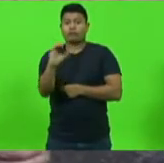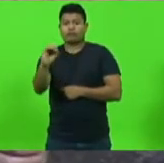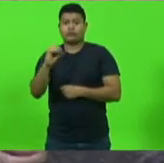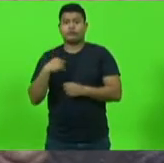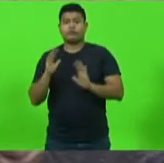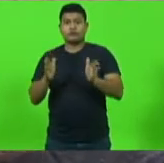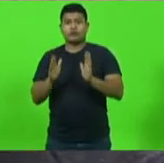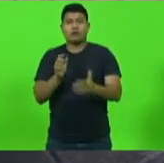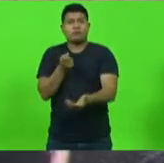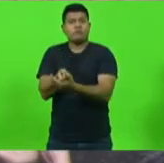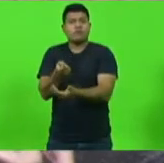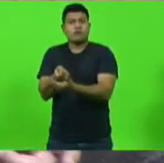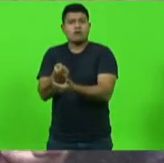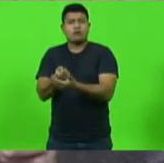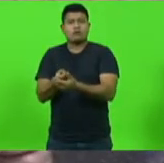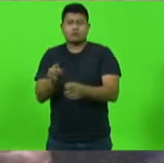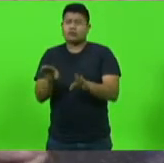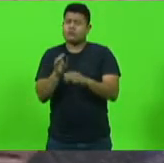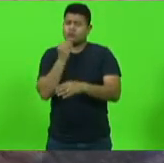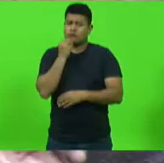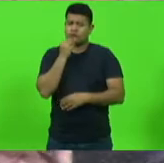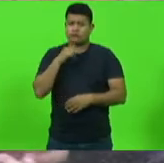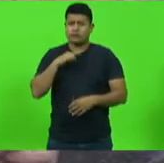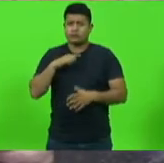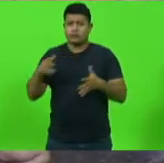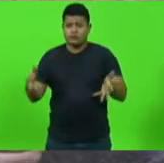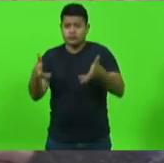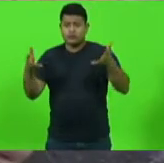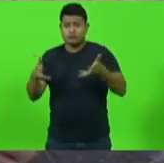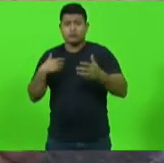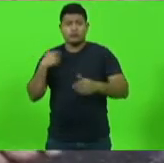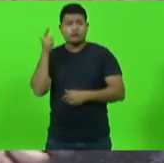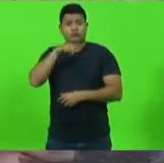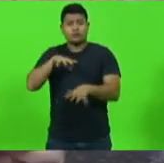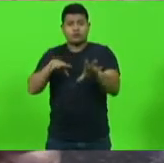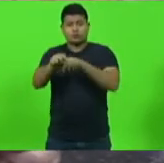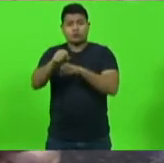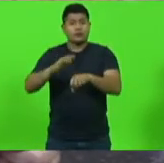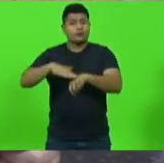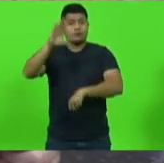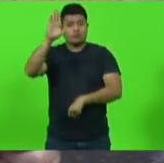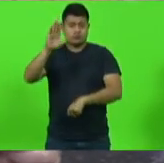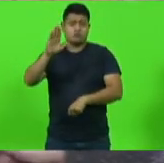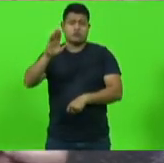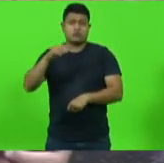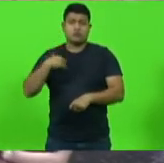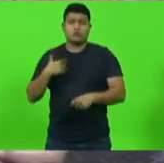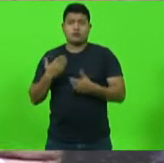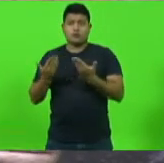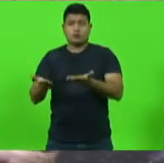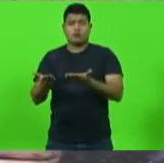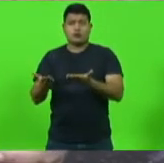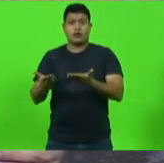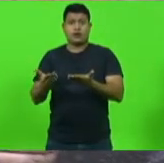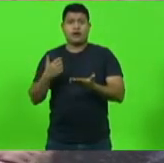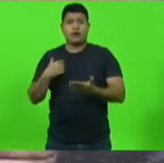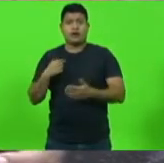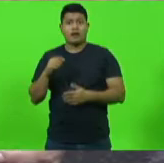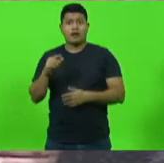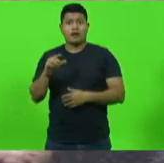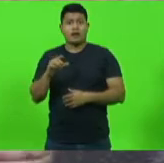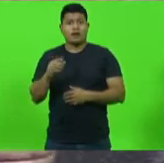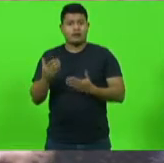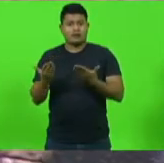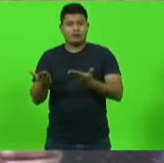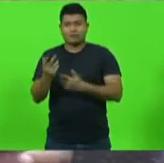bolso, obviamente que teve incentivos para fazer o seu mestrado, chegou a fazer o doutorado, e falar que alguém que vai receber